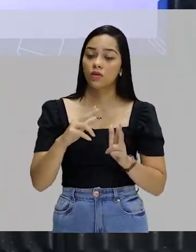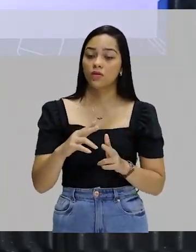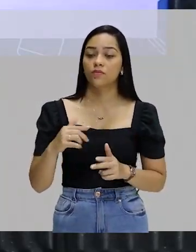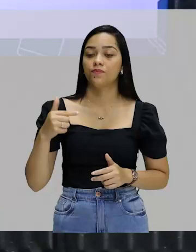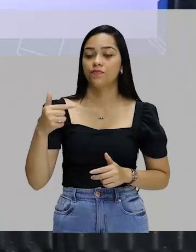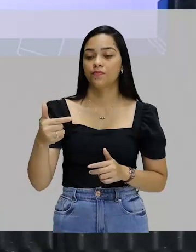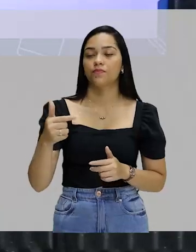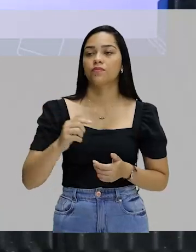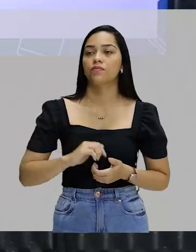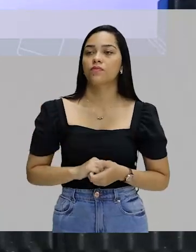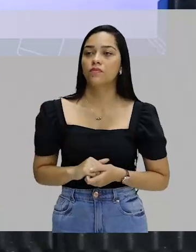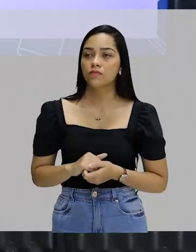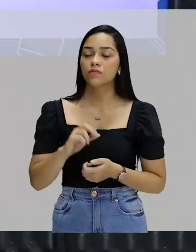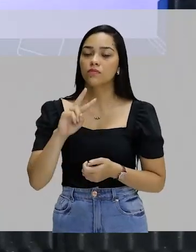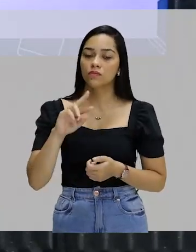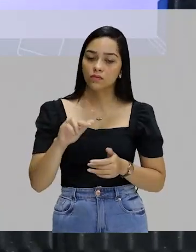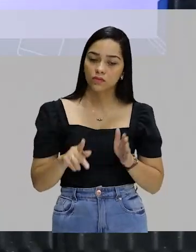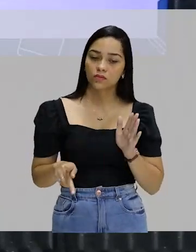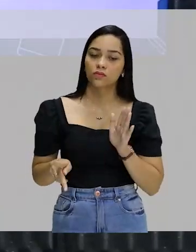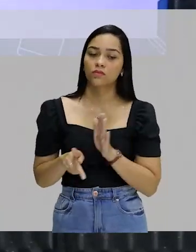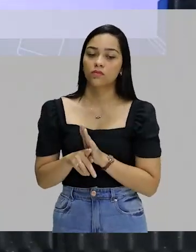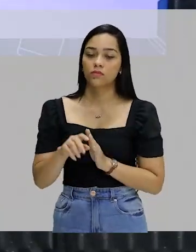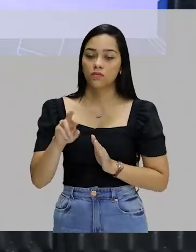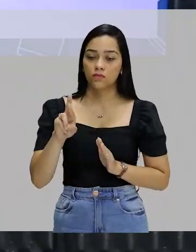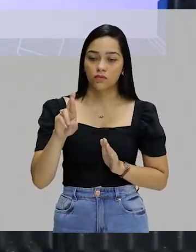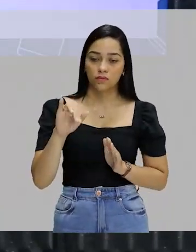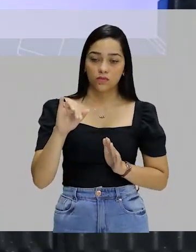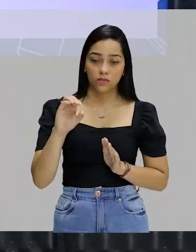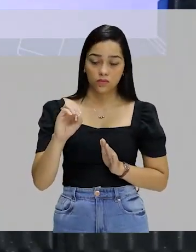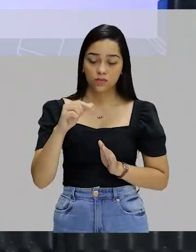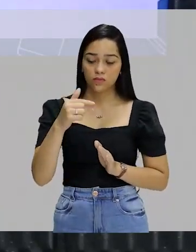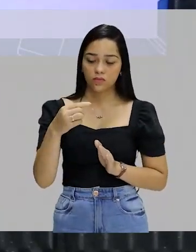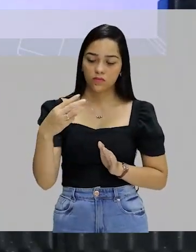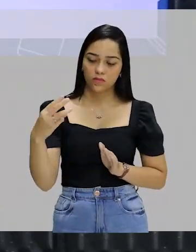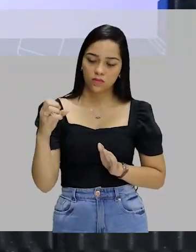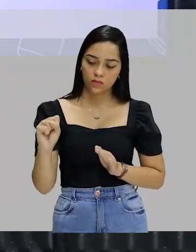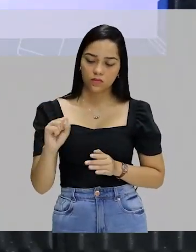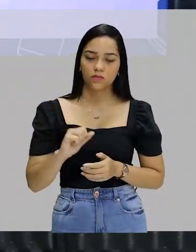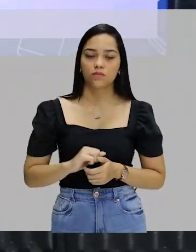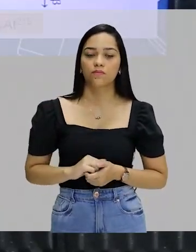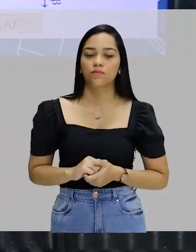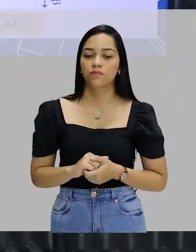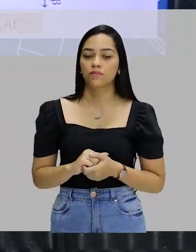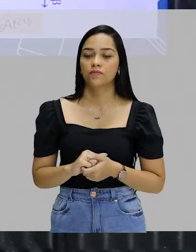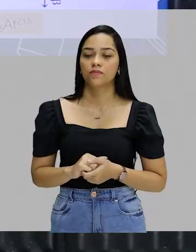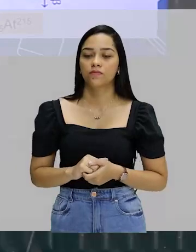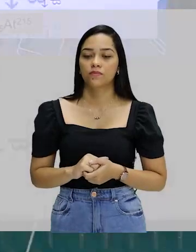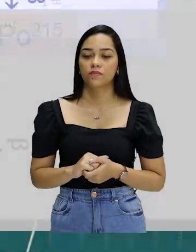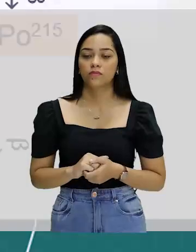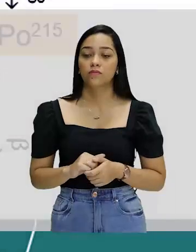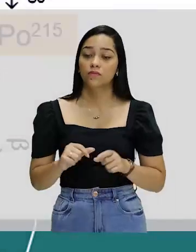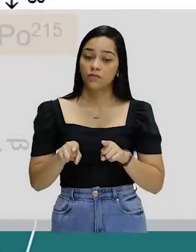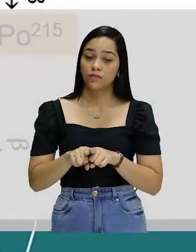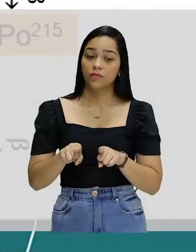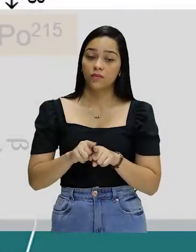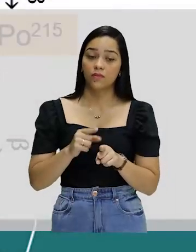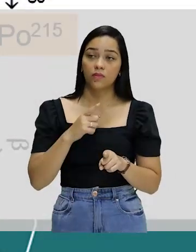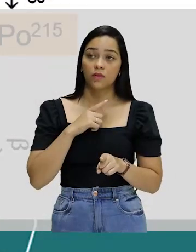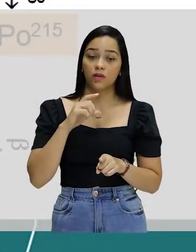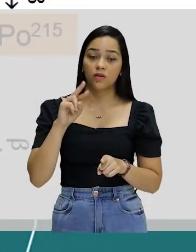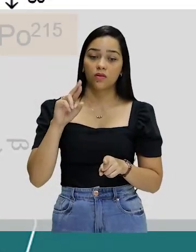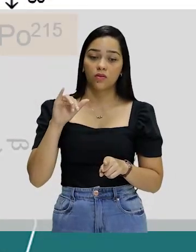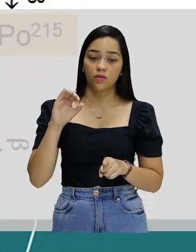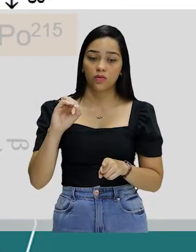2, o elemento vai pertencer à série do urânio 238. Nós temos também a série do